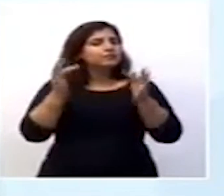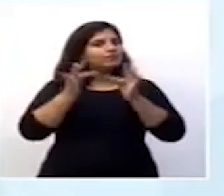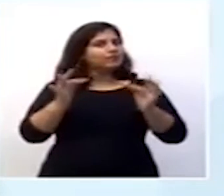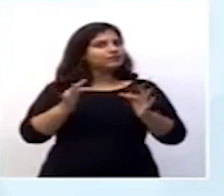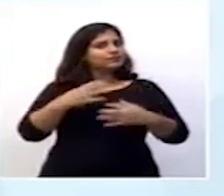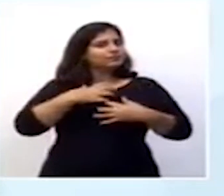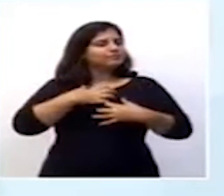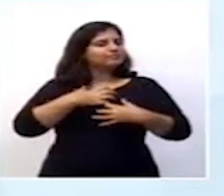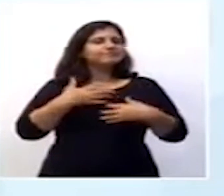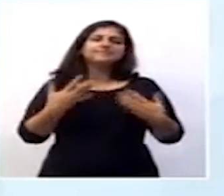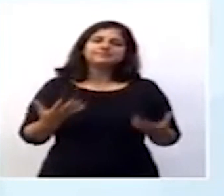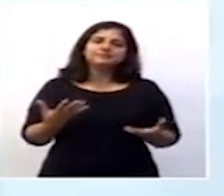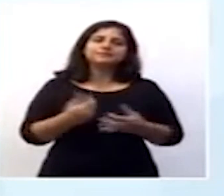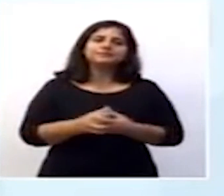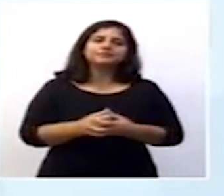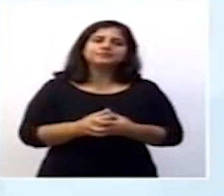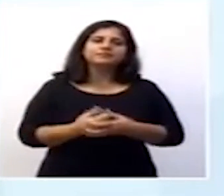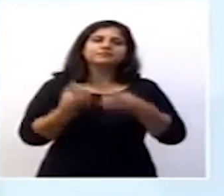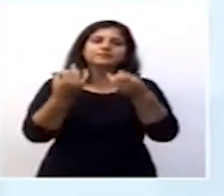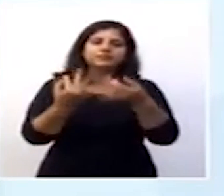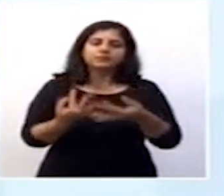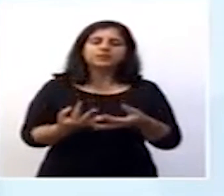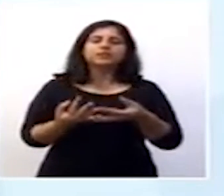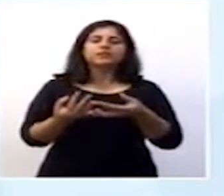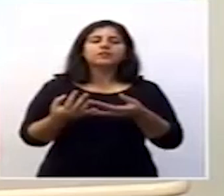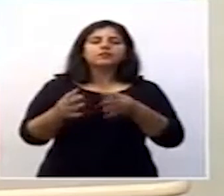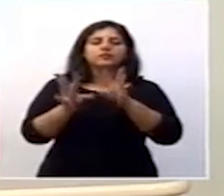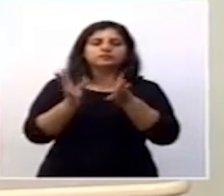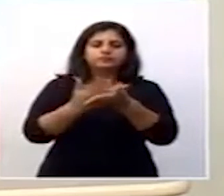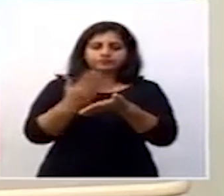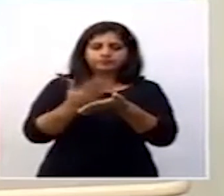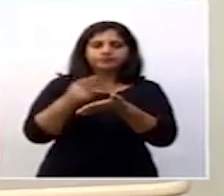caminhada? Então essas são as palavras de fechamento do livro de Alexandre, né?